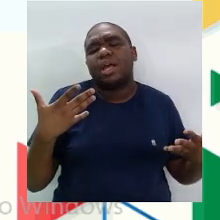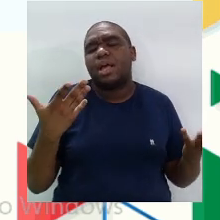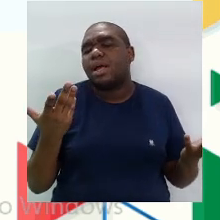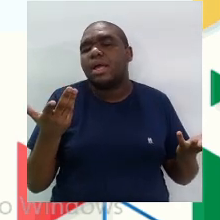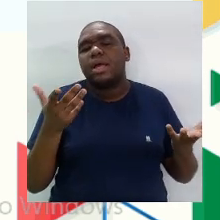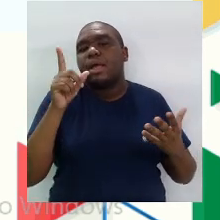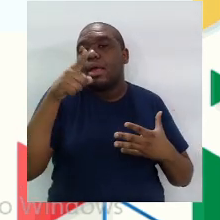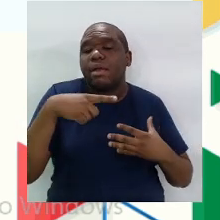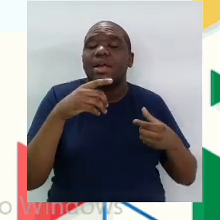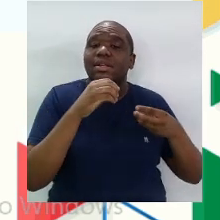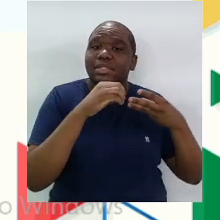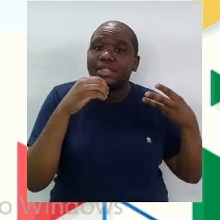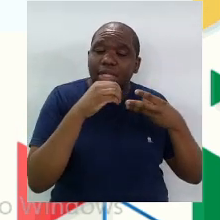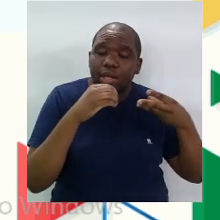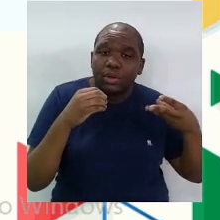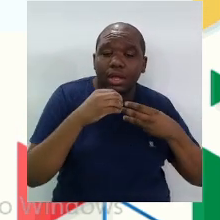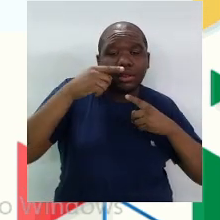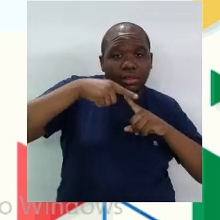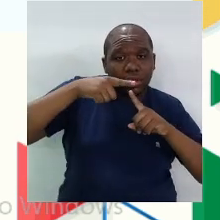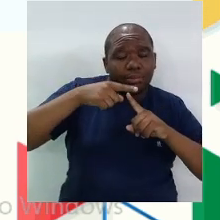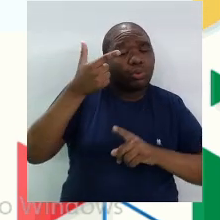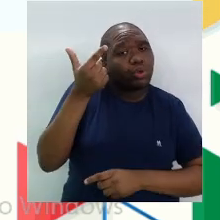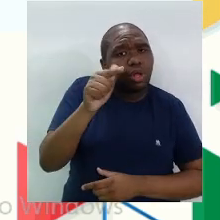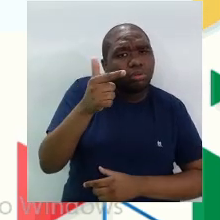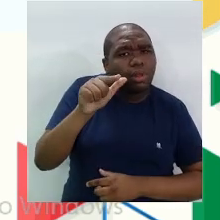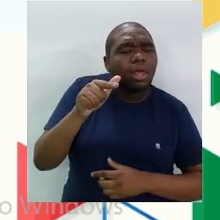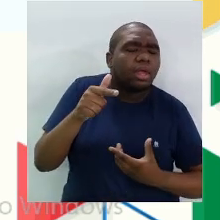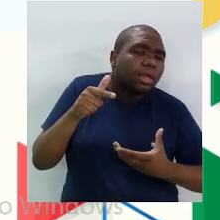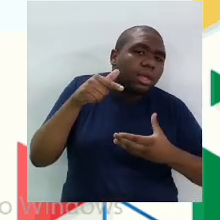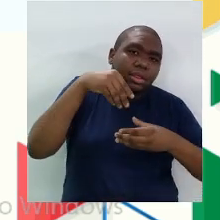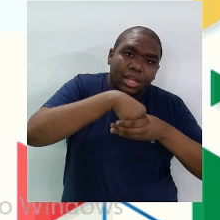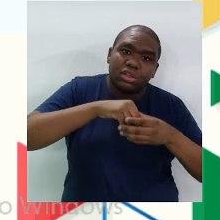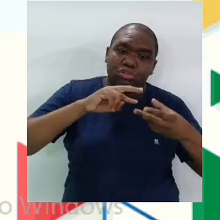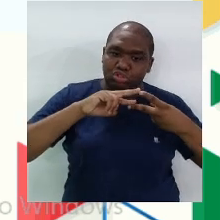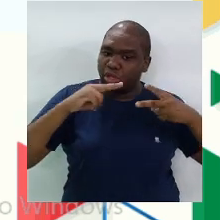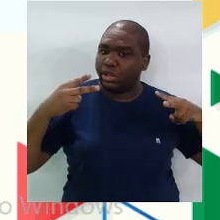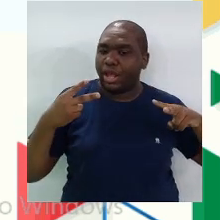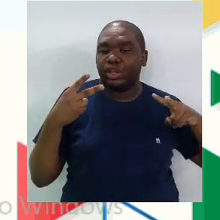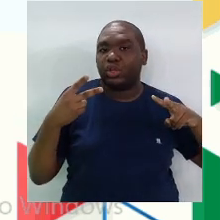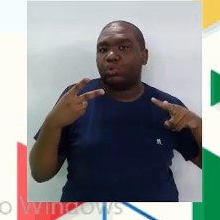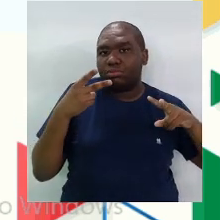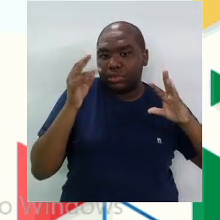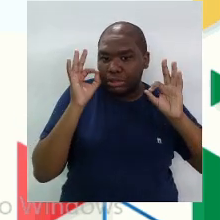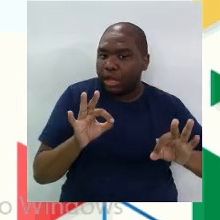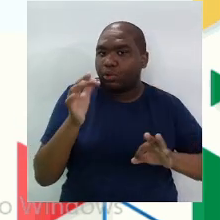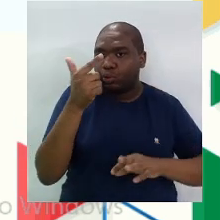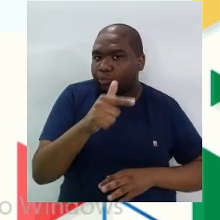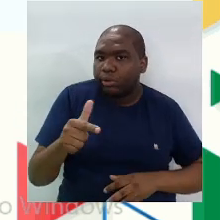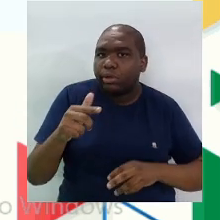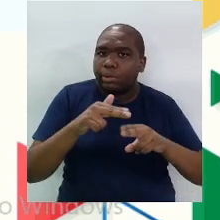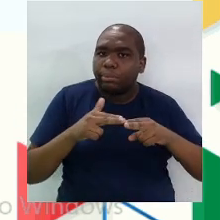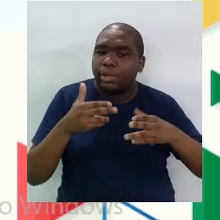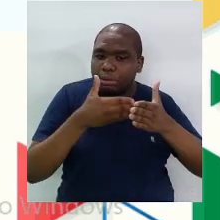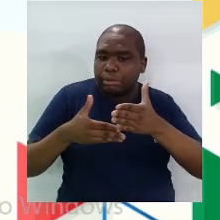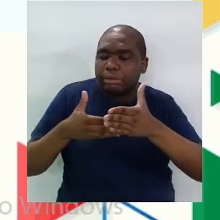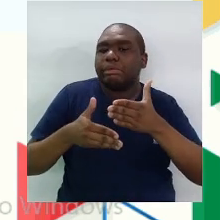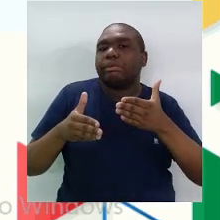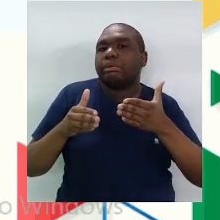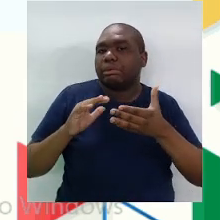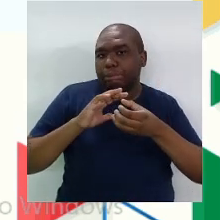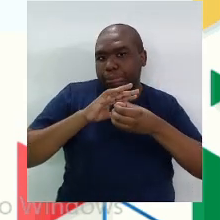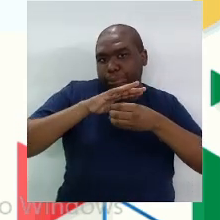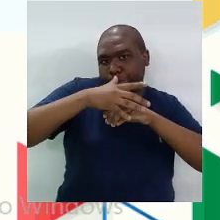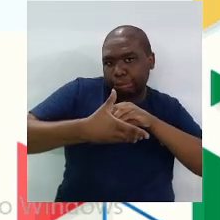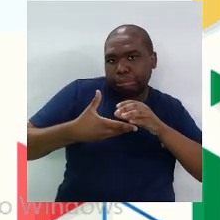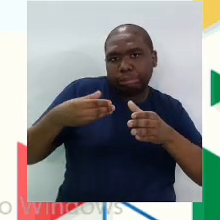as células que não possuem material genético delimitado por um envoltório nuclear.